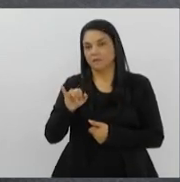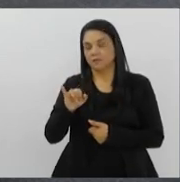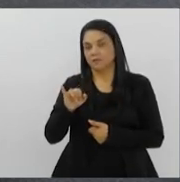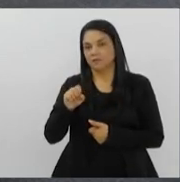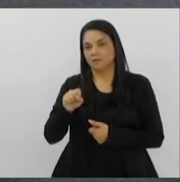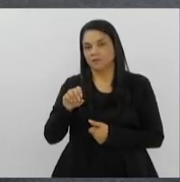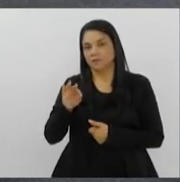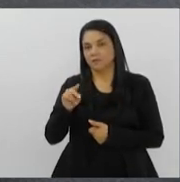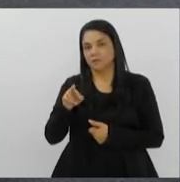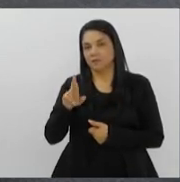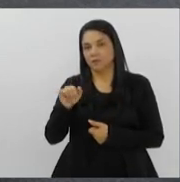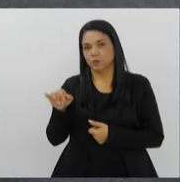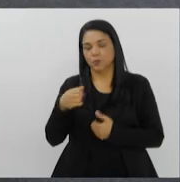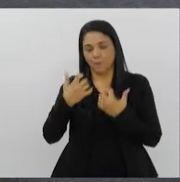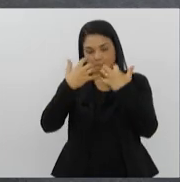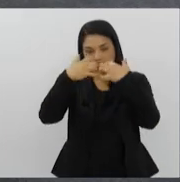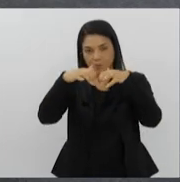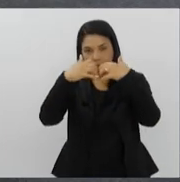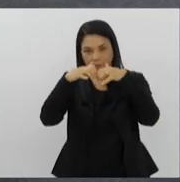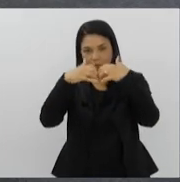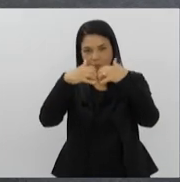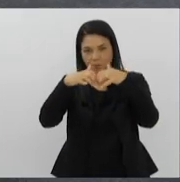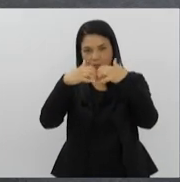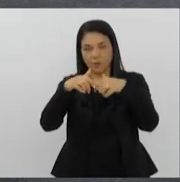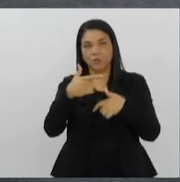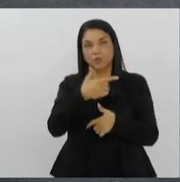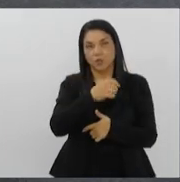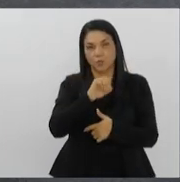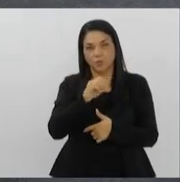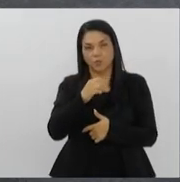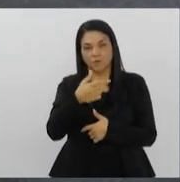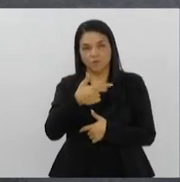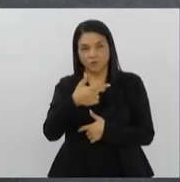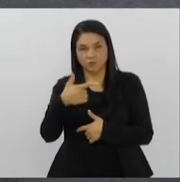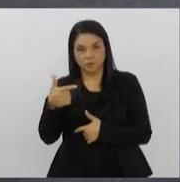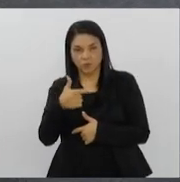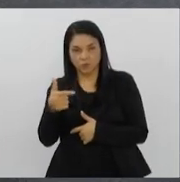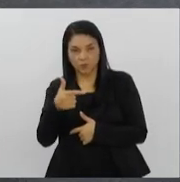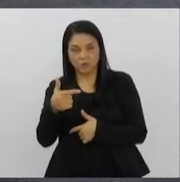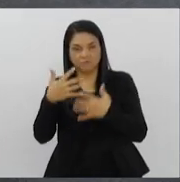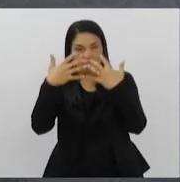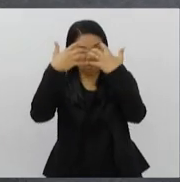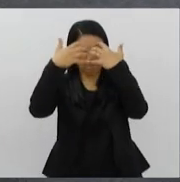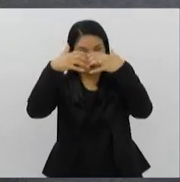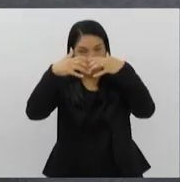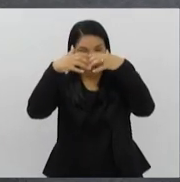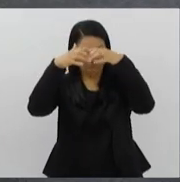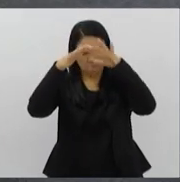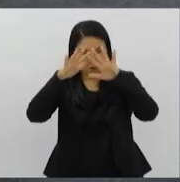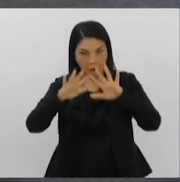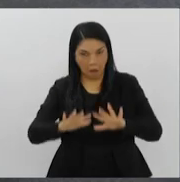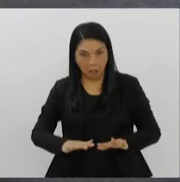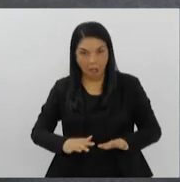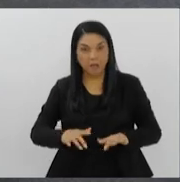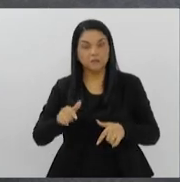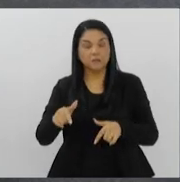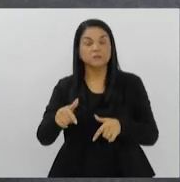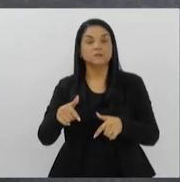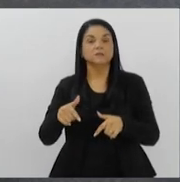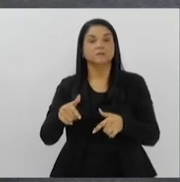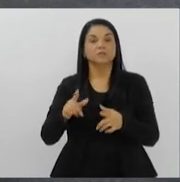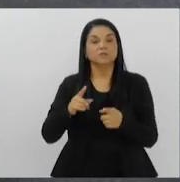da Serra de Petrópolis, e em 2022 nós tivemos um desastre grandioso, e os